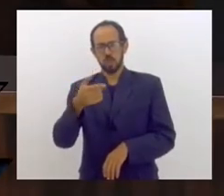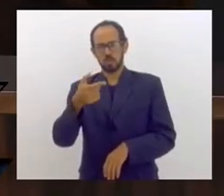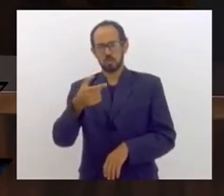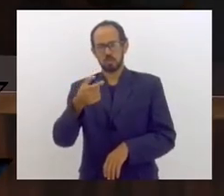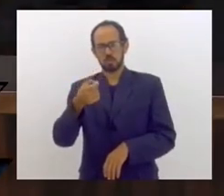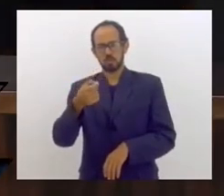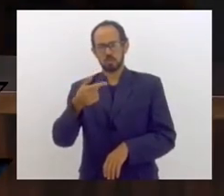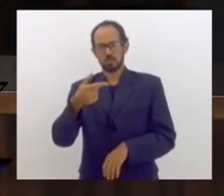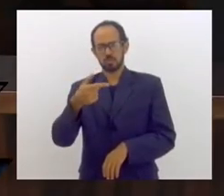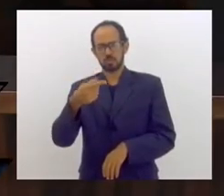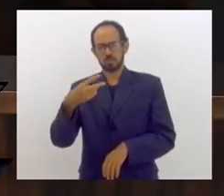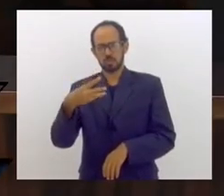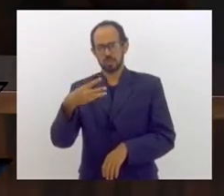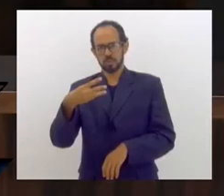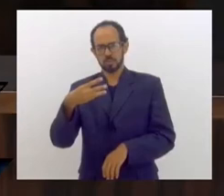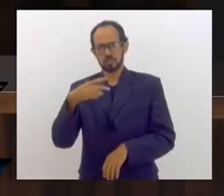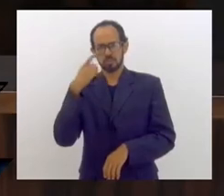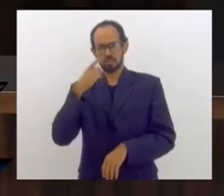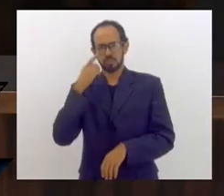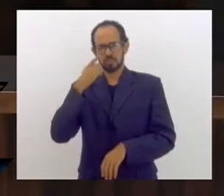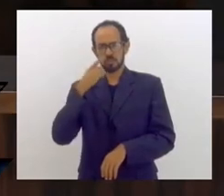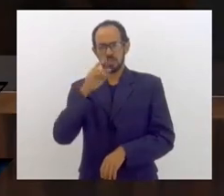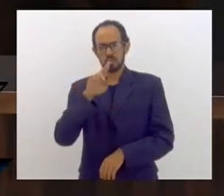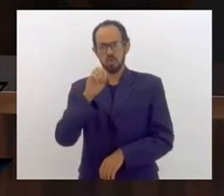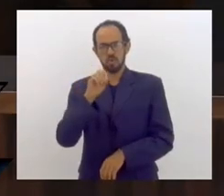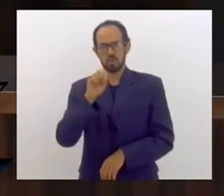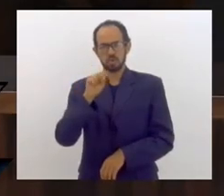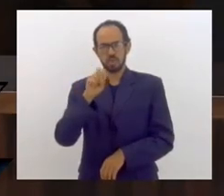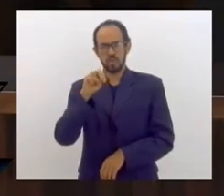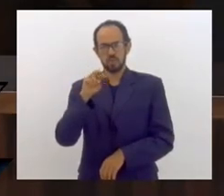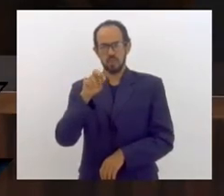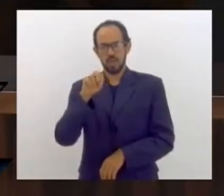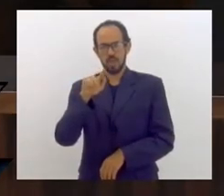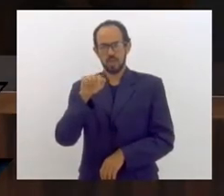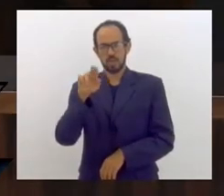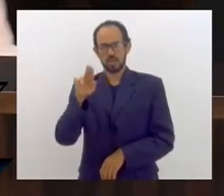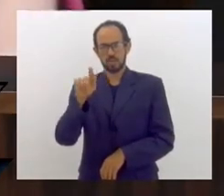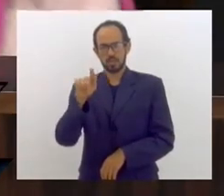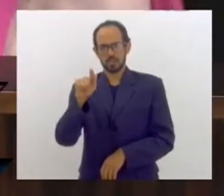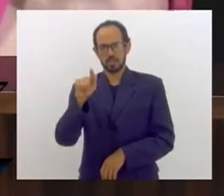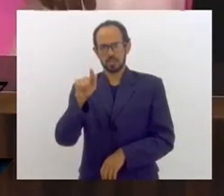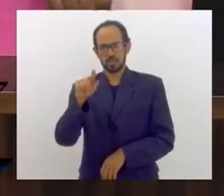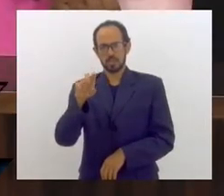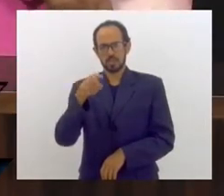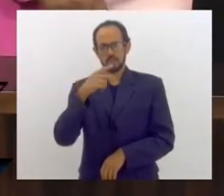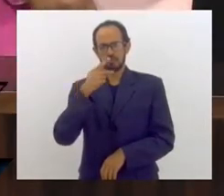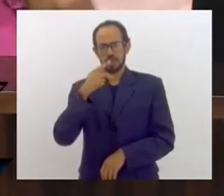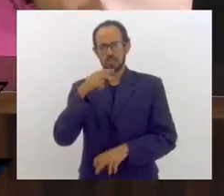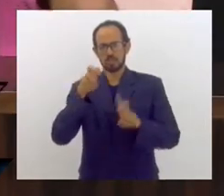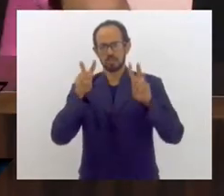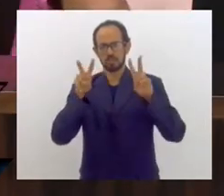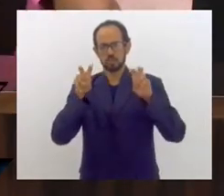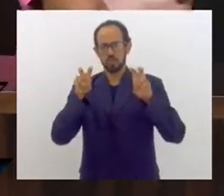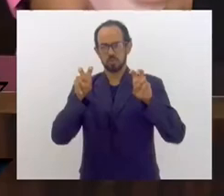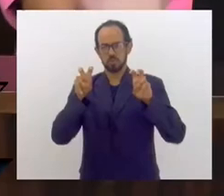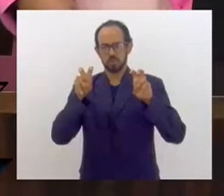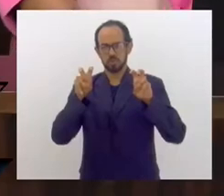01/2023, de autoria do deputado Rosenberg Reis, que dispõe sobre